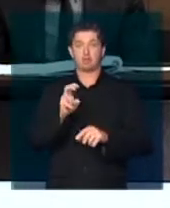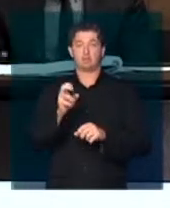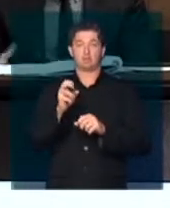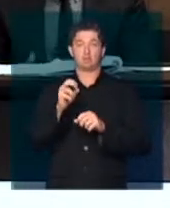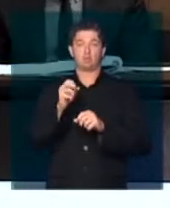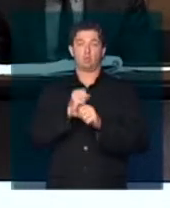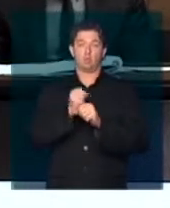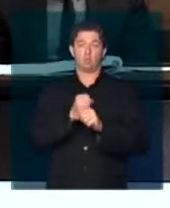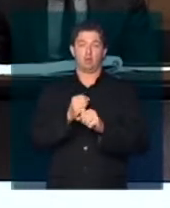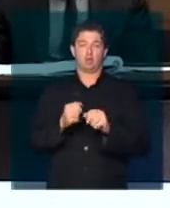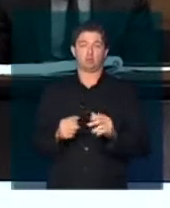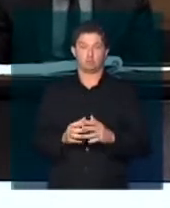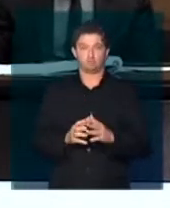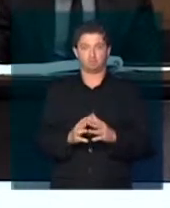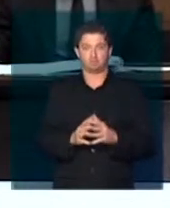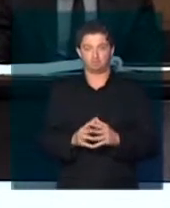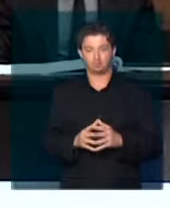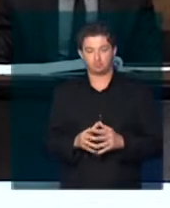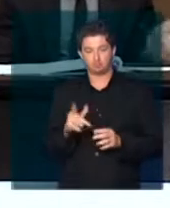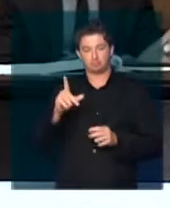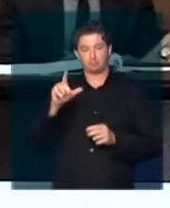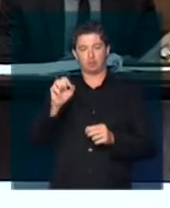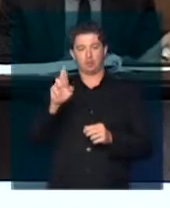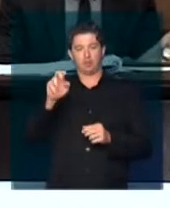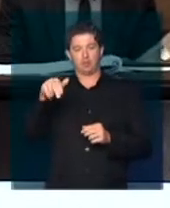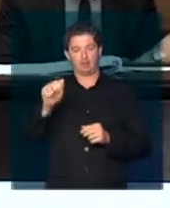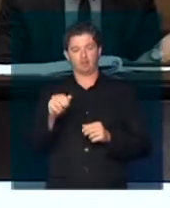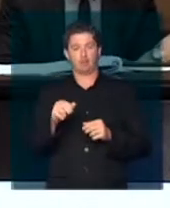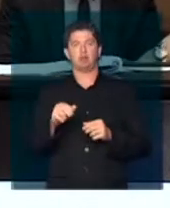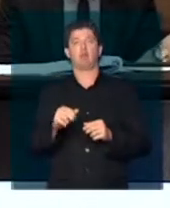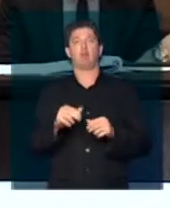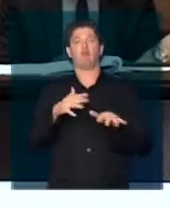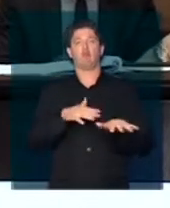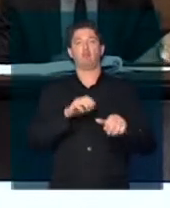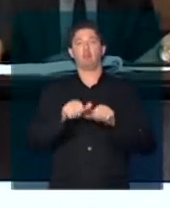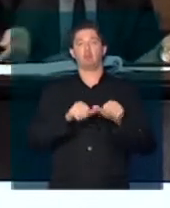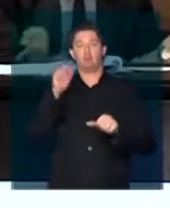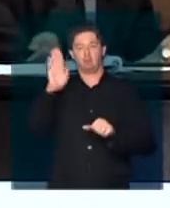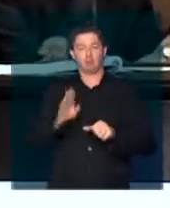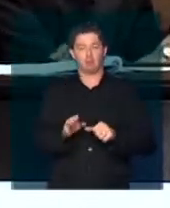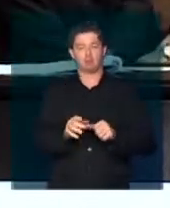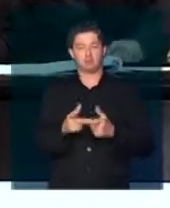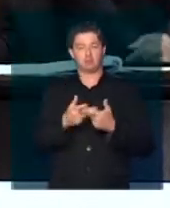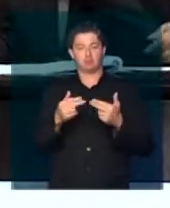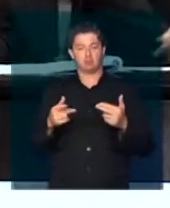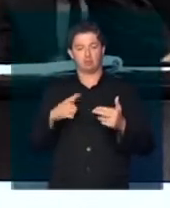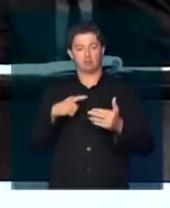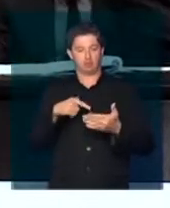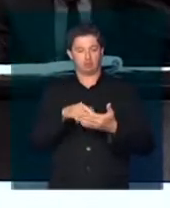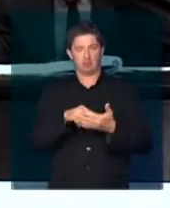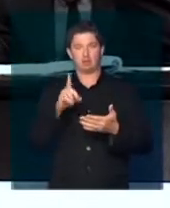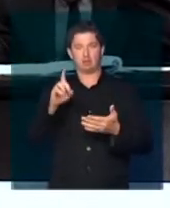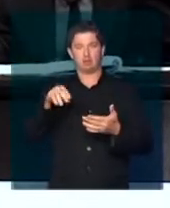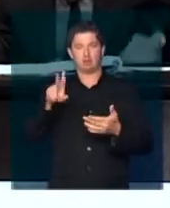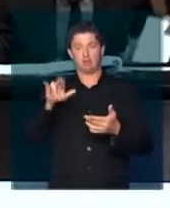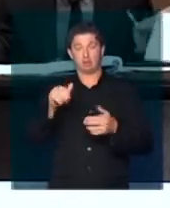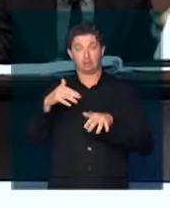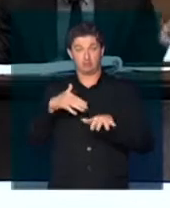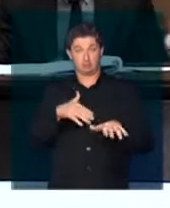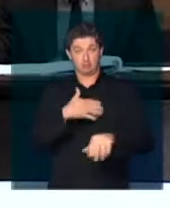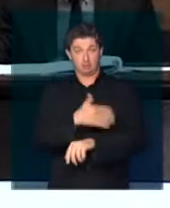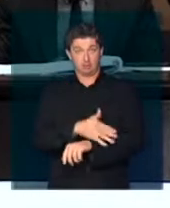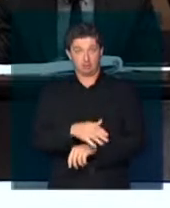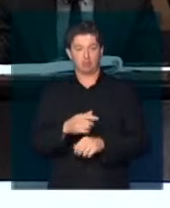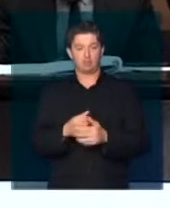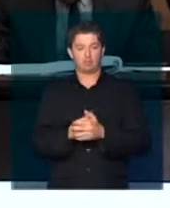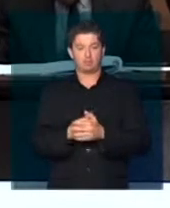5. Lorena Lacerda, Movimento Muda Brasil. Uma das pautas dos movimentos democráticos de rua que estão